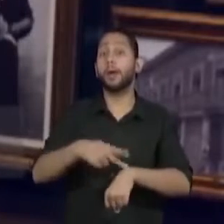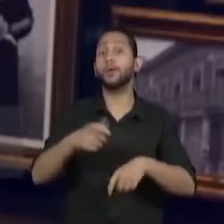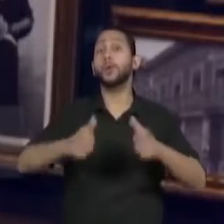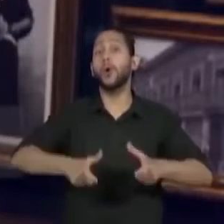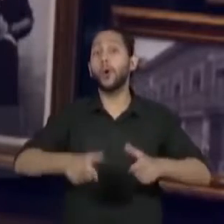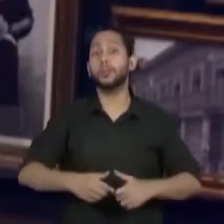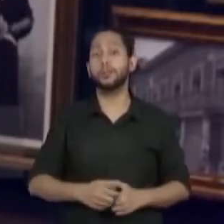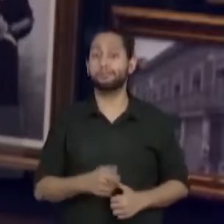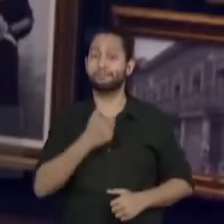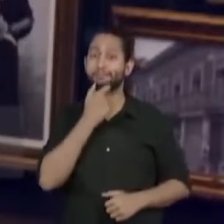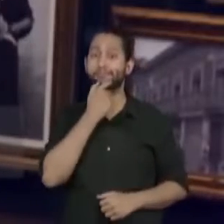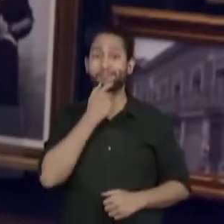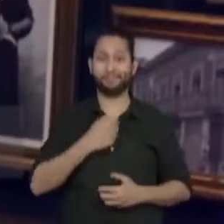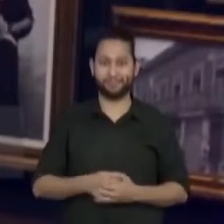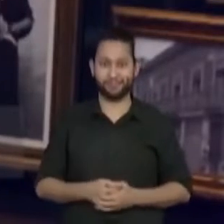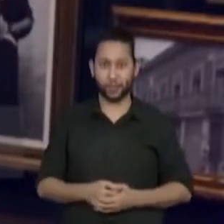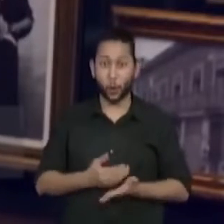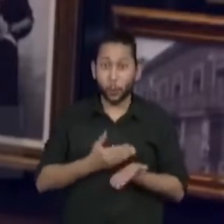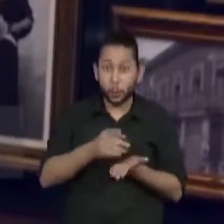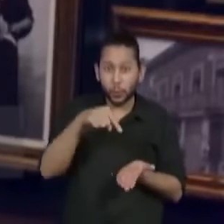ele chegou ao Brasil em torno de